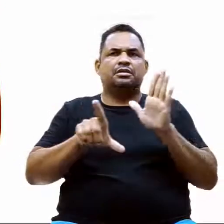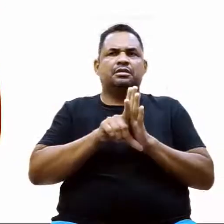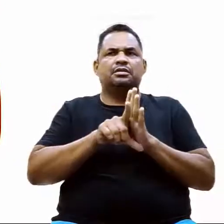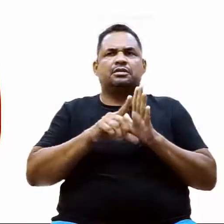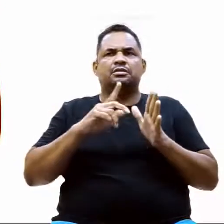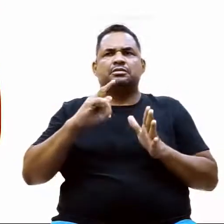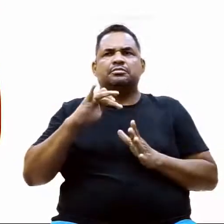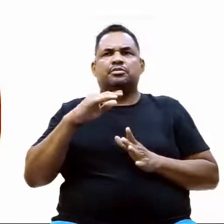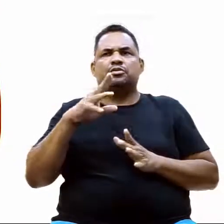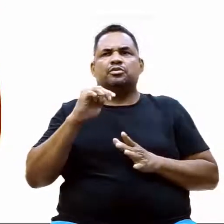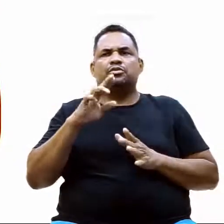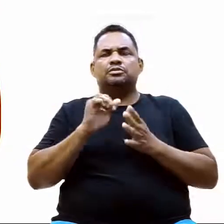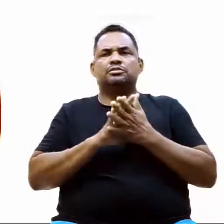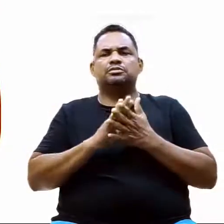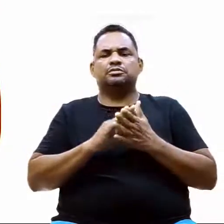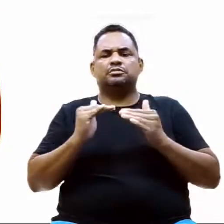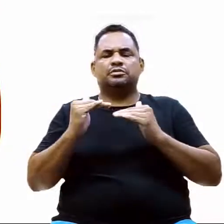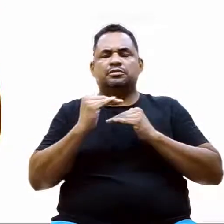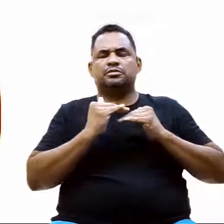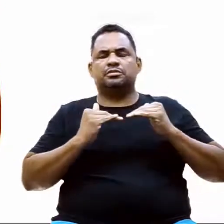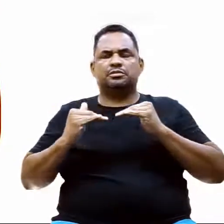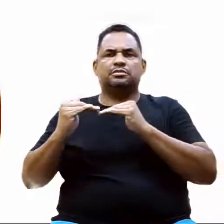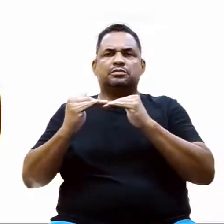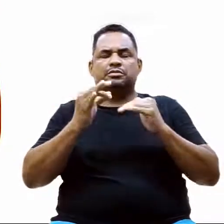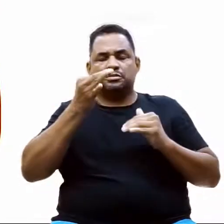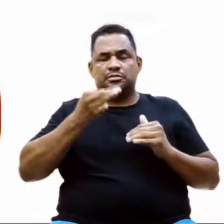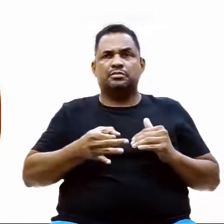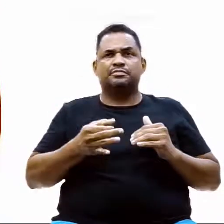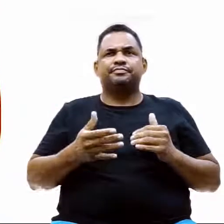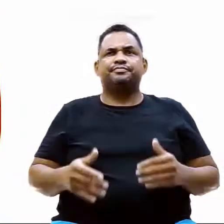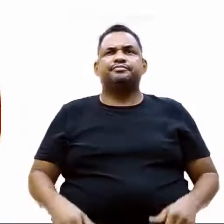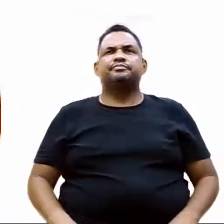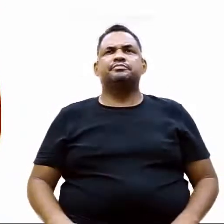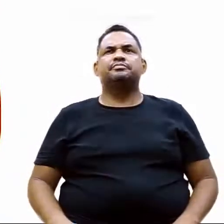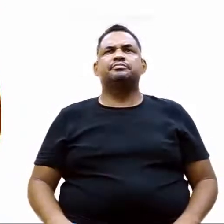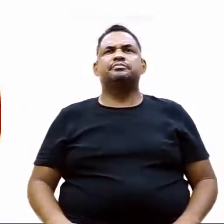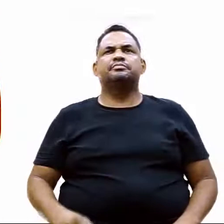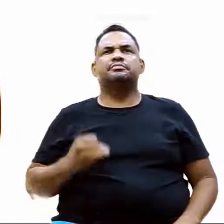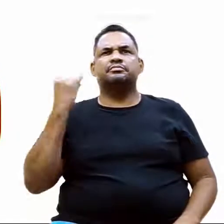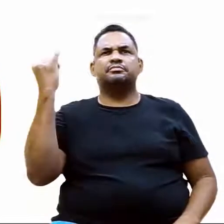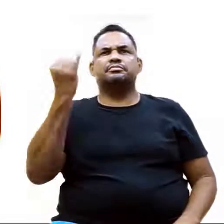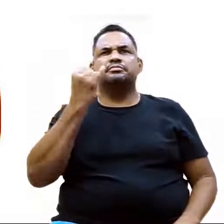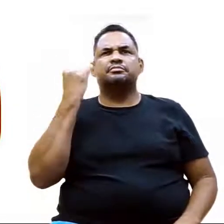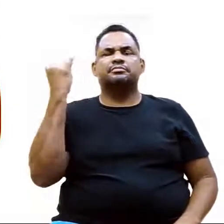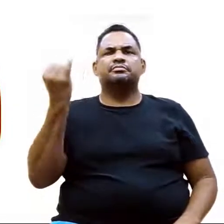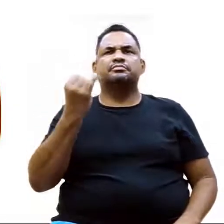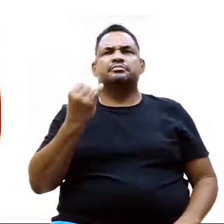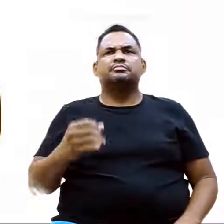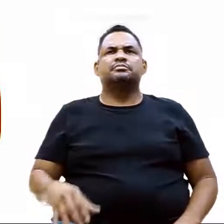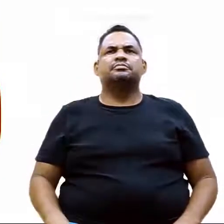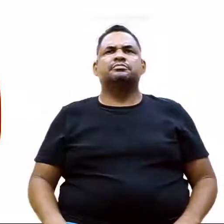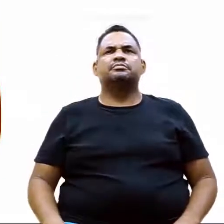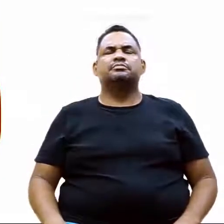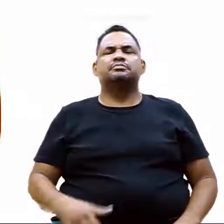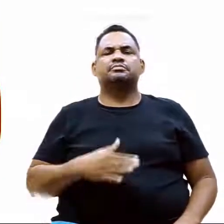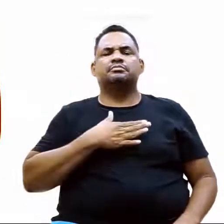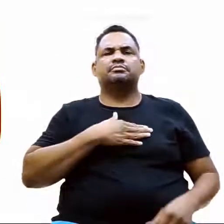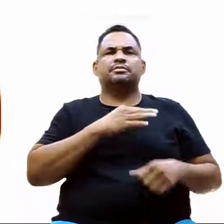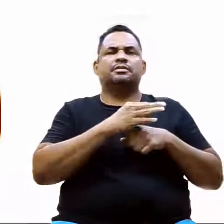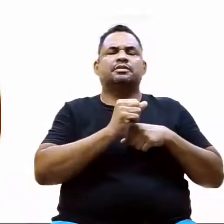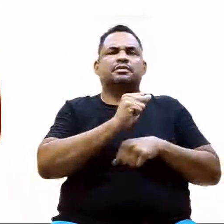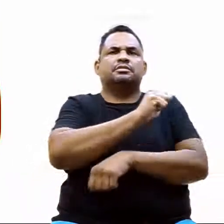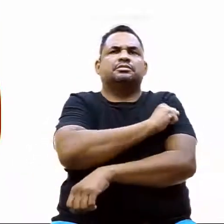definidas são conformadas. Então, muito importante, meu caro aluno, de repente você vai